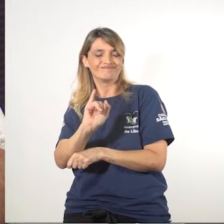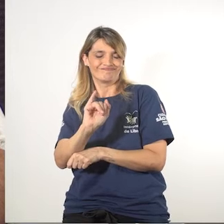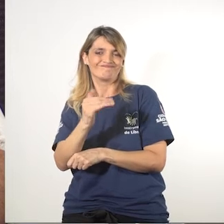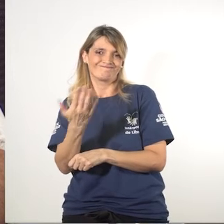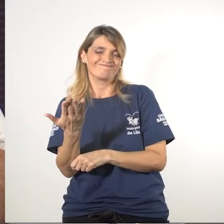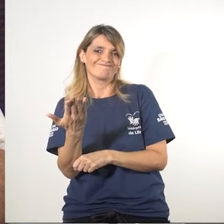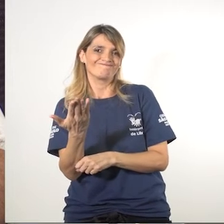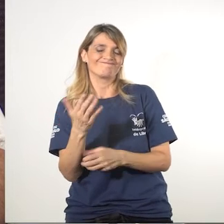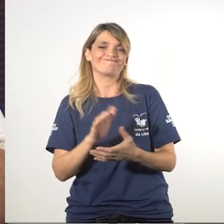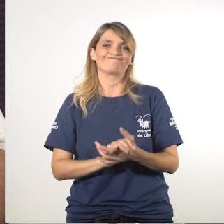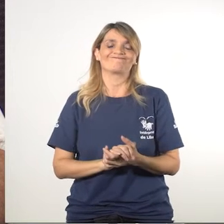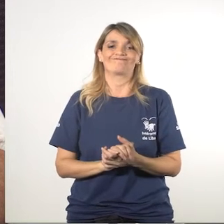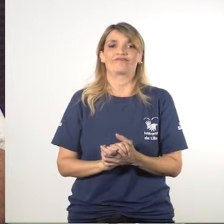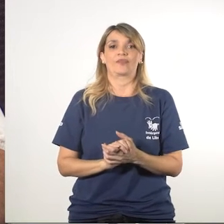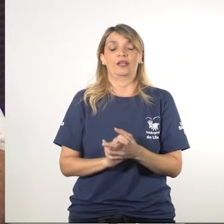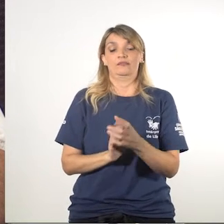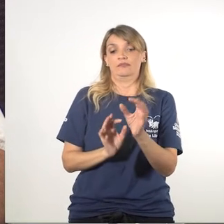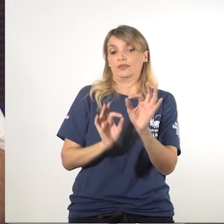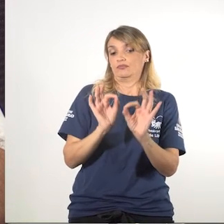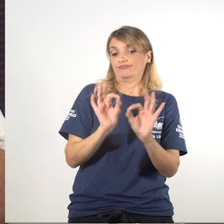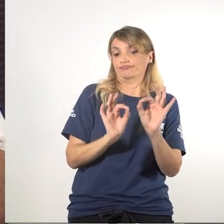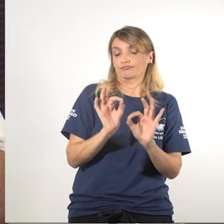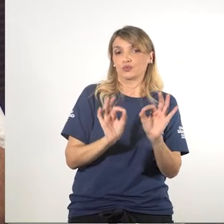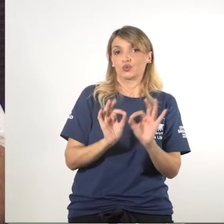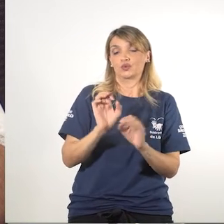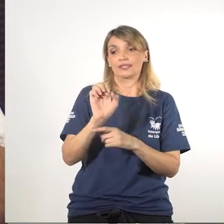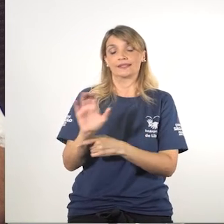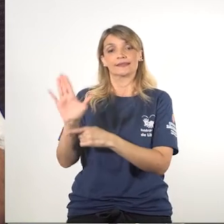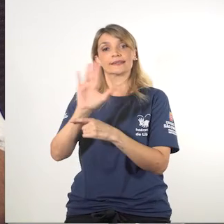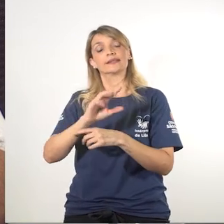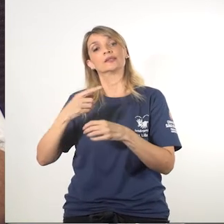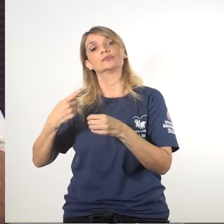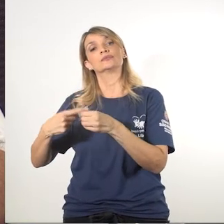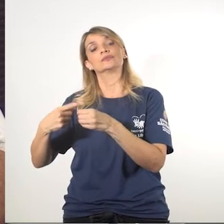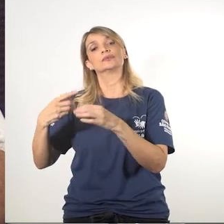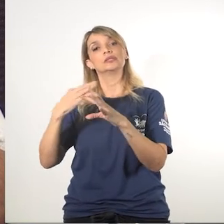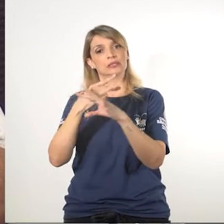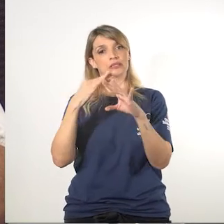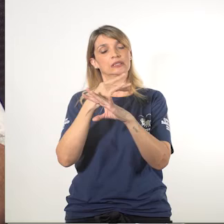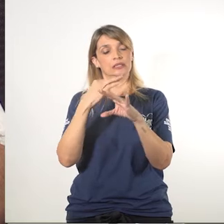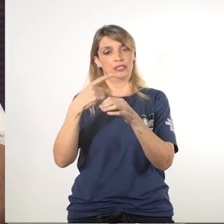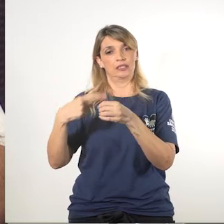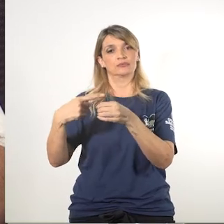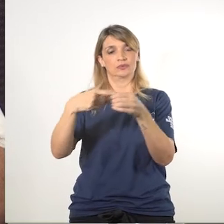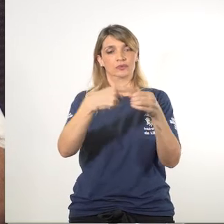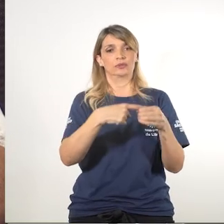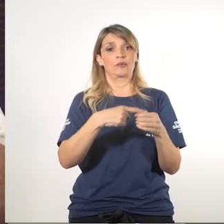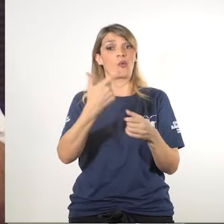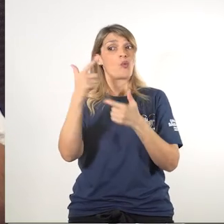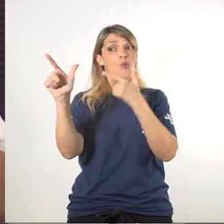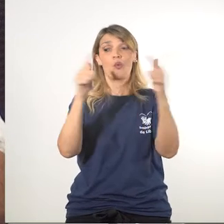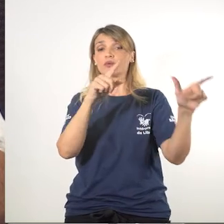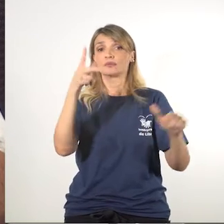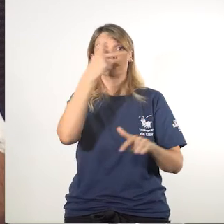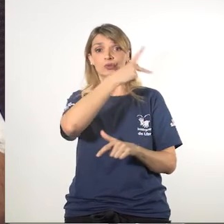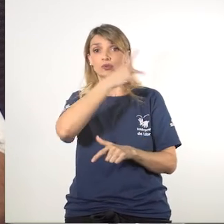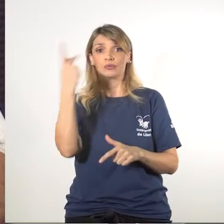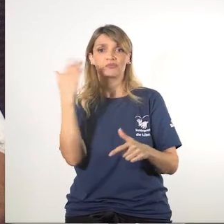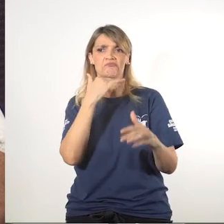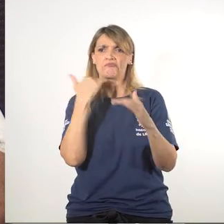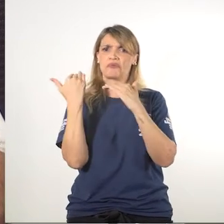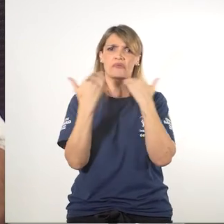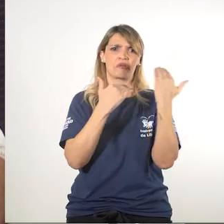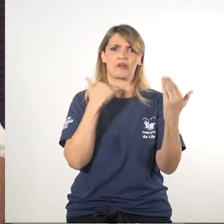pela regulação do Estado e pela regulação do município. Outras pessoas que eventualmente tiveram falecimento em alguns dos